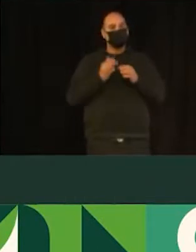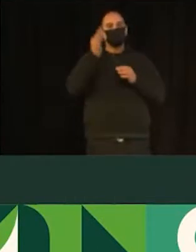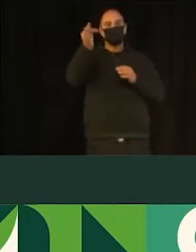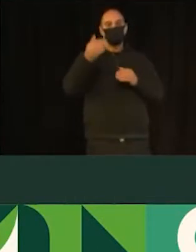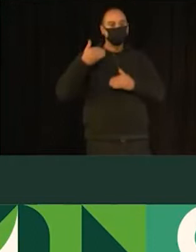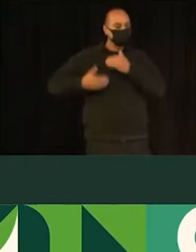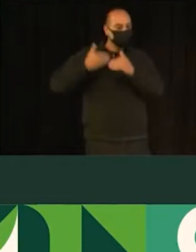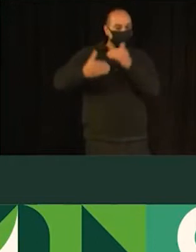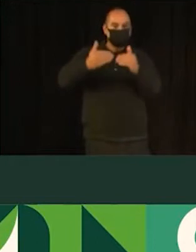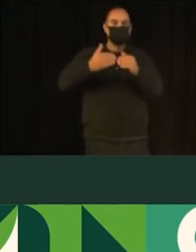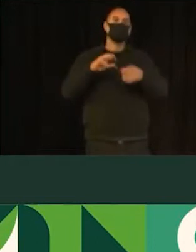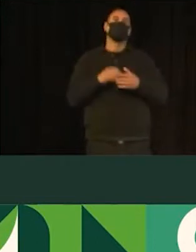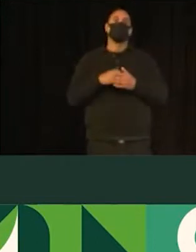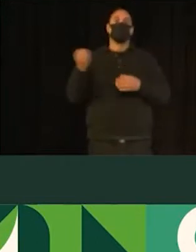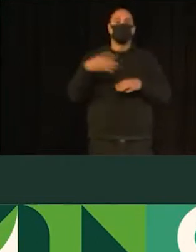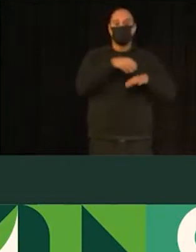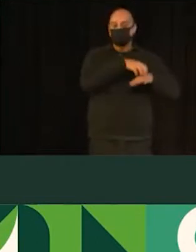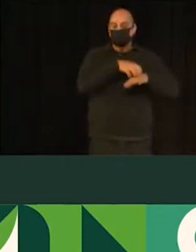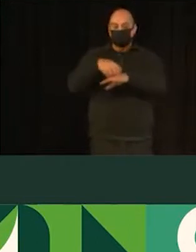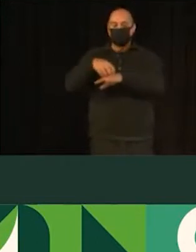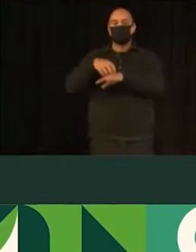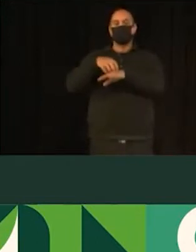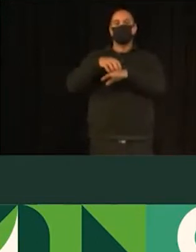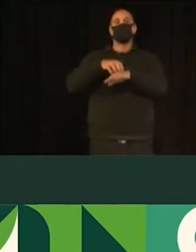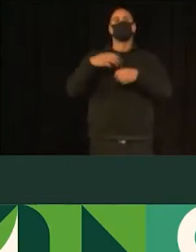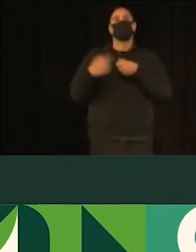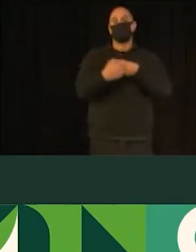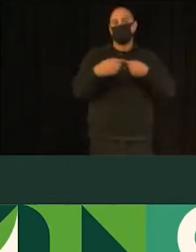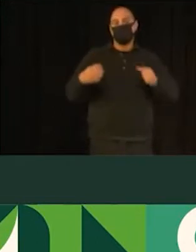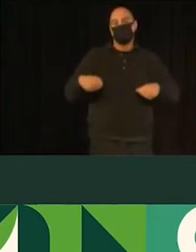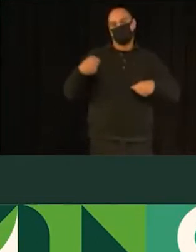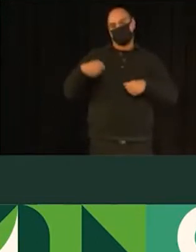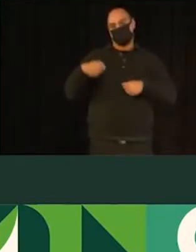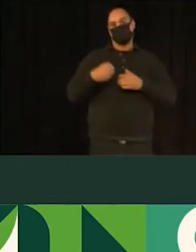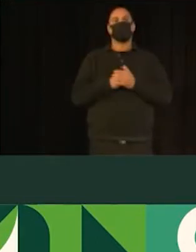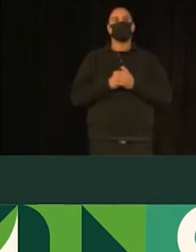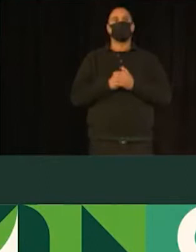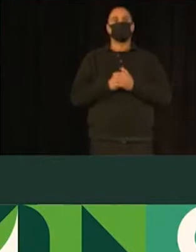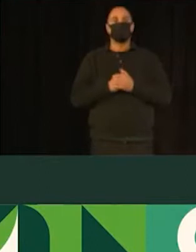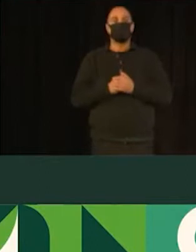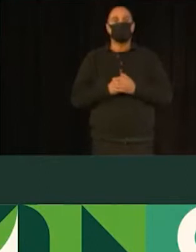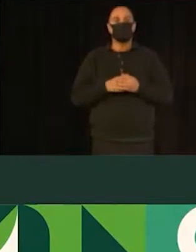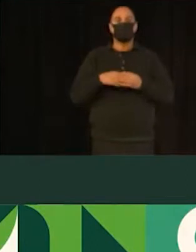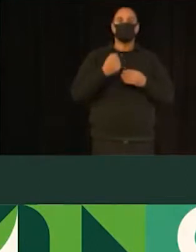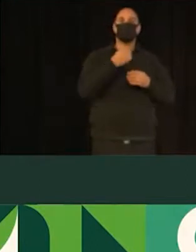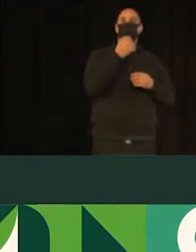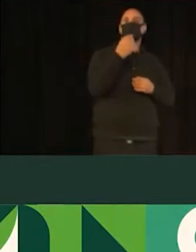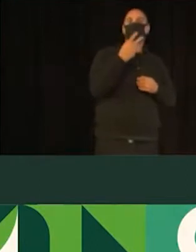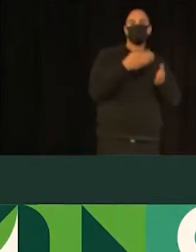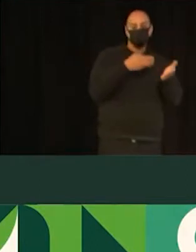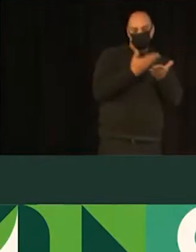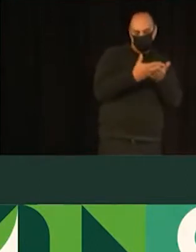o sistema de transporte que a cidade merece. Os estudos, então, começaram lá por volta de 2009, 2010, quando, então, o